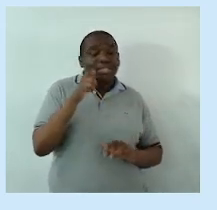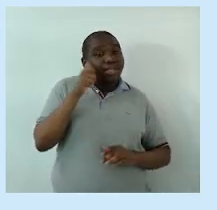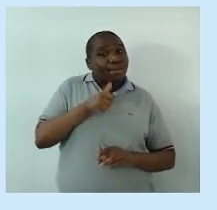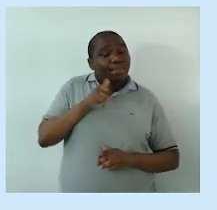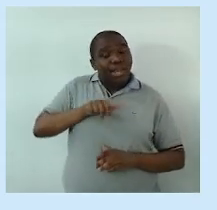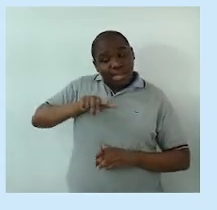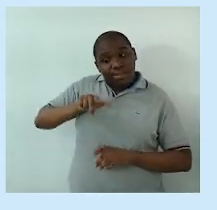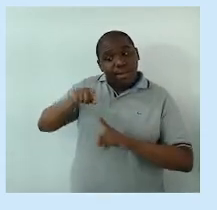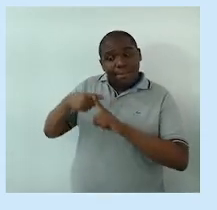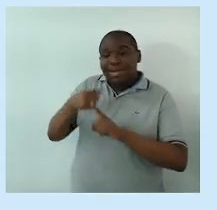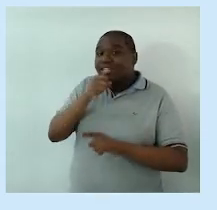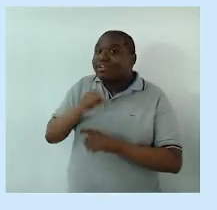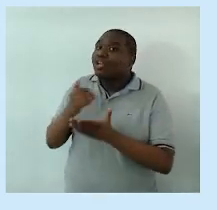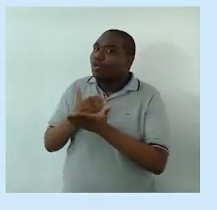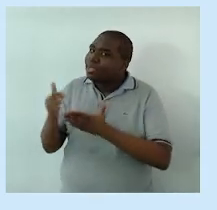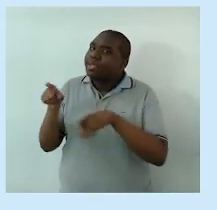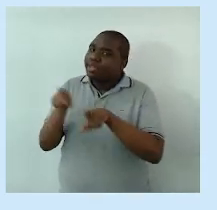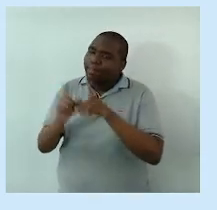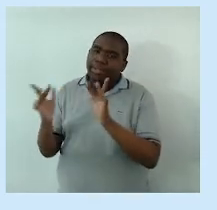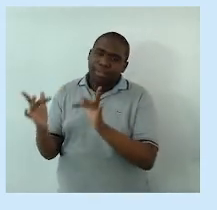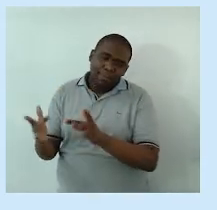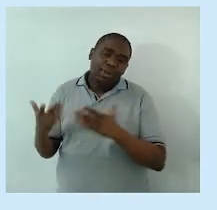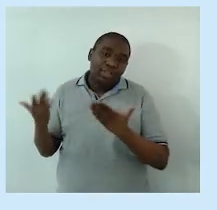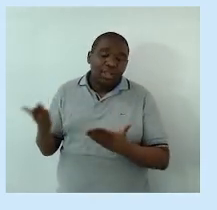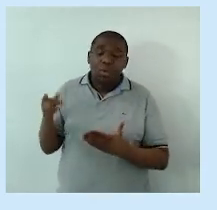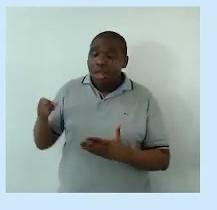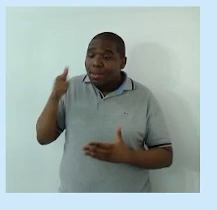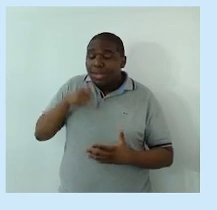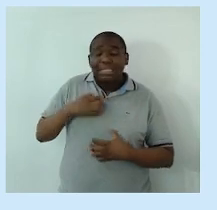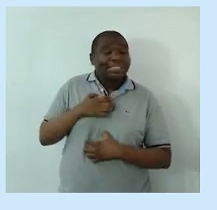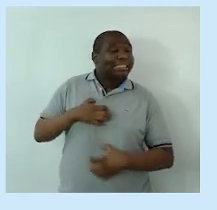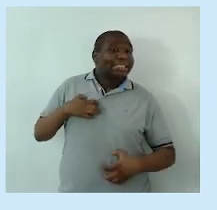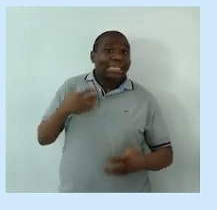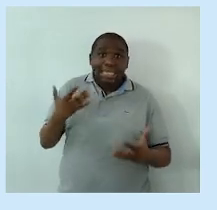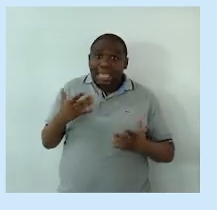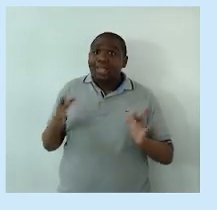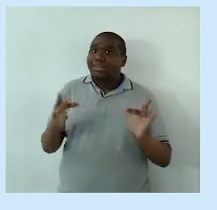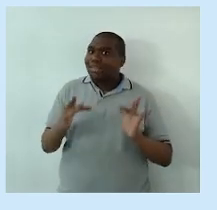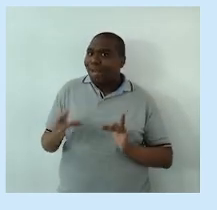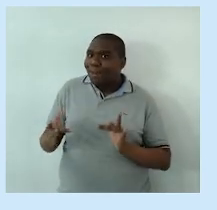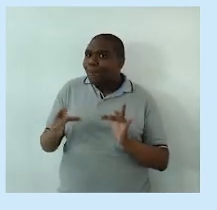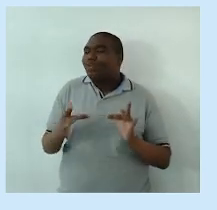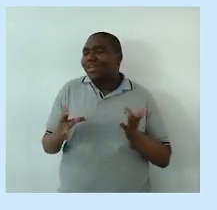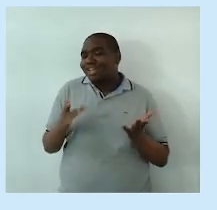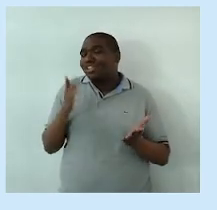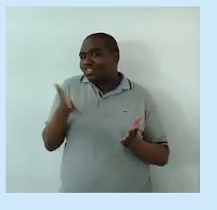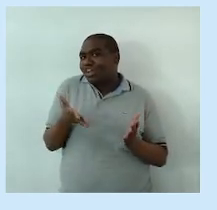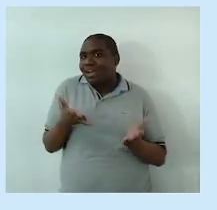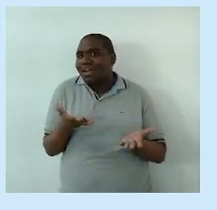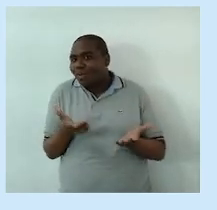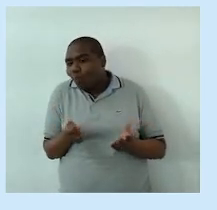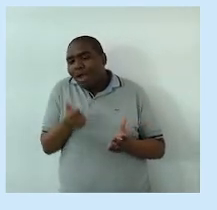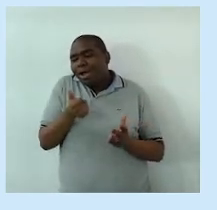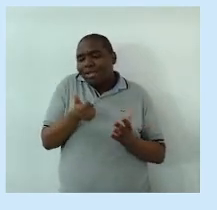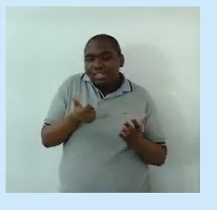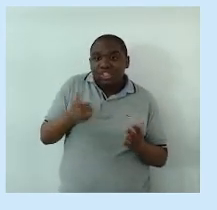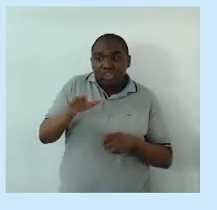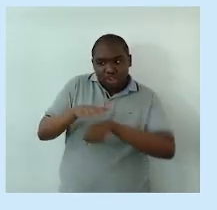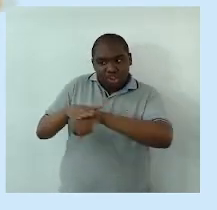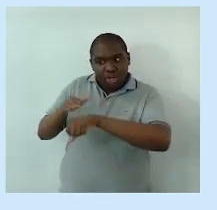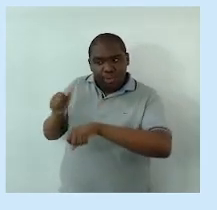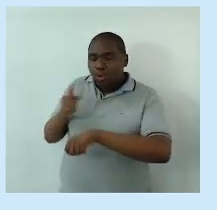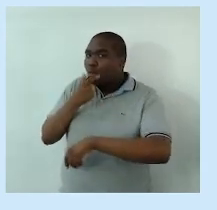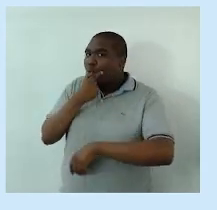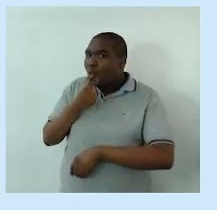mais velha começar a namorar. Então, ela desesperada, o namoradinho já, né, de Bianca, contrata